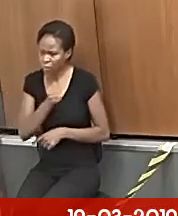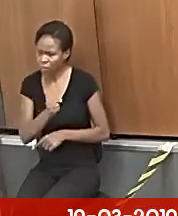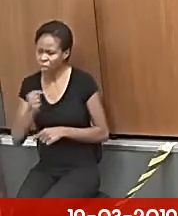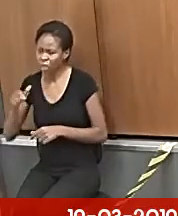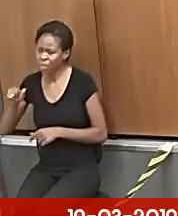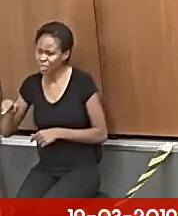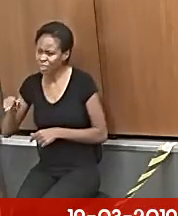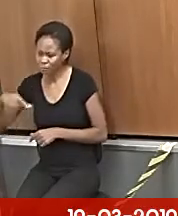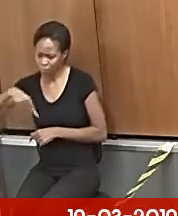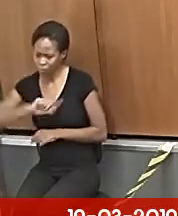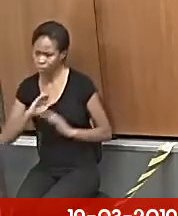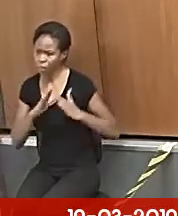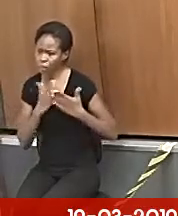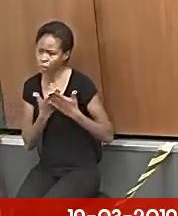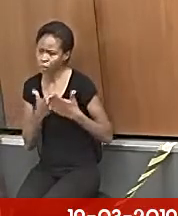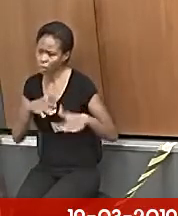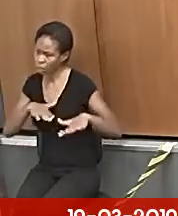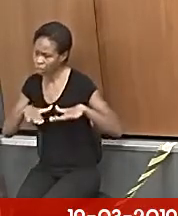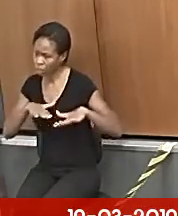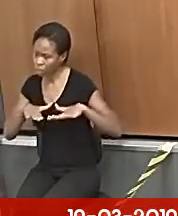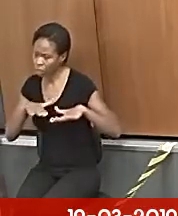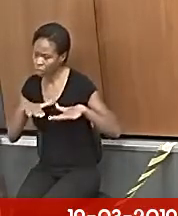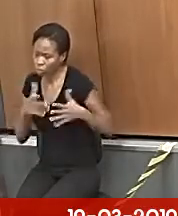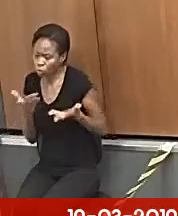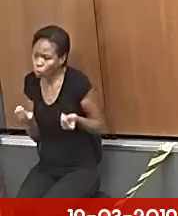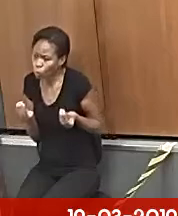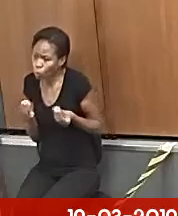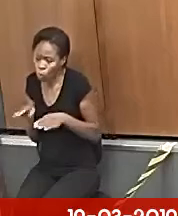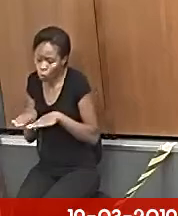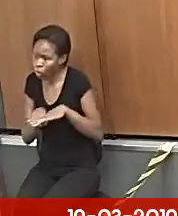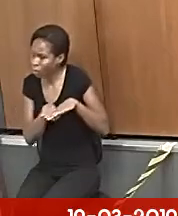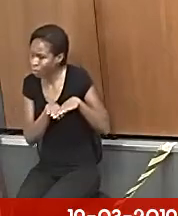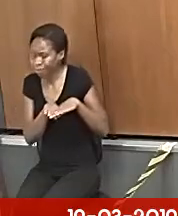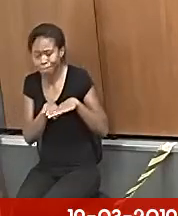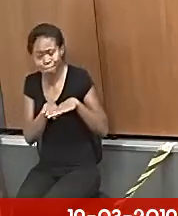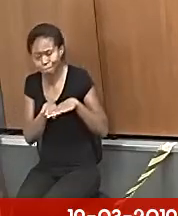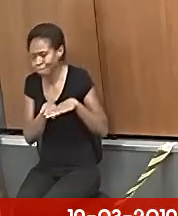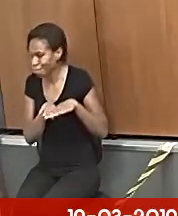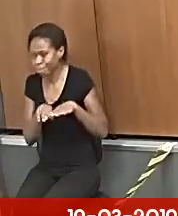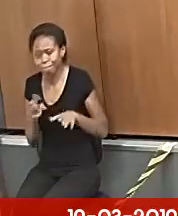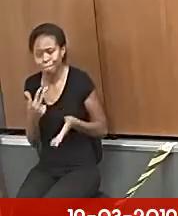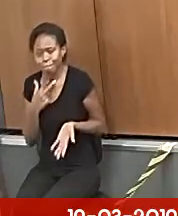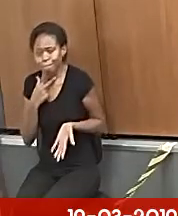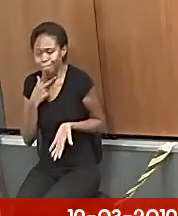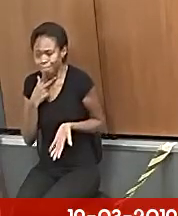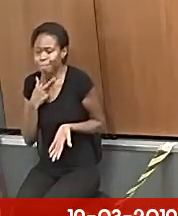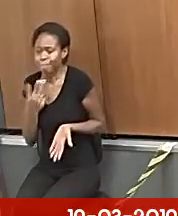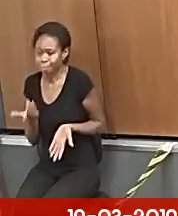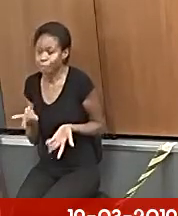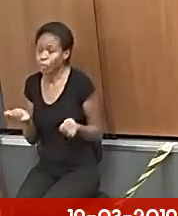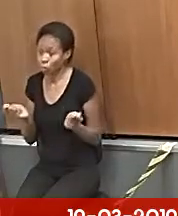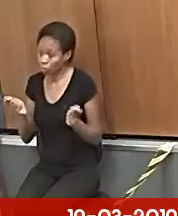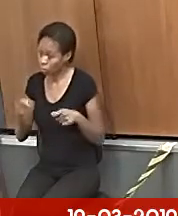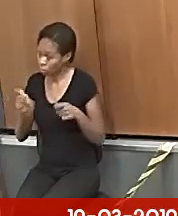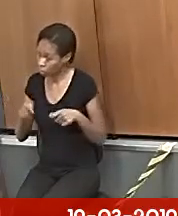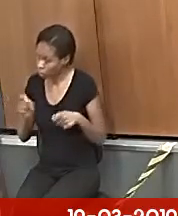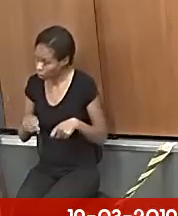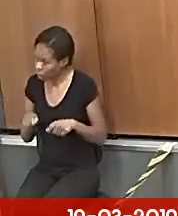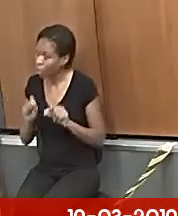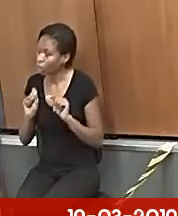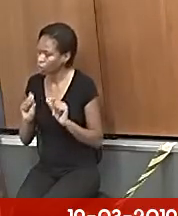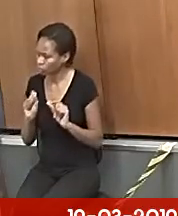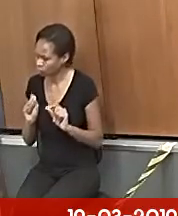vou mandar meu menino na escola regular tem condições não têm gente né então acho assim poderia ter eles fazer